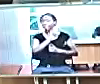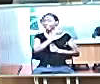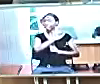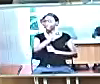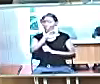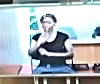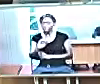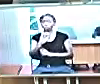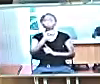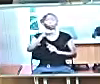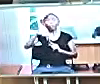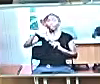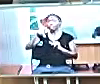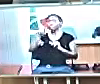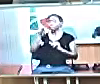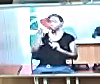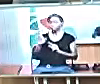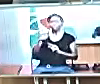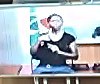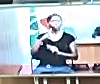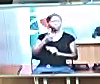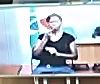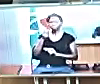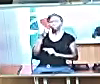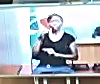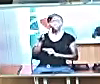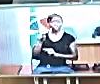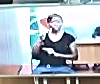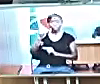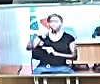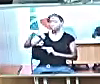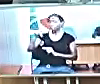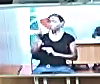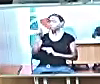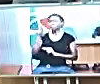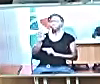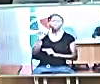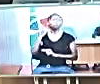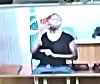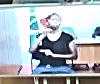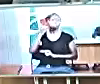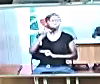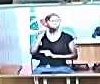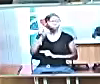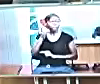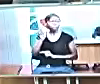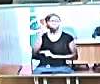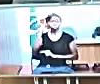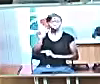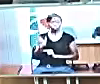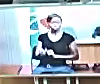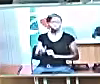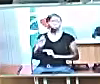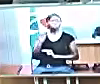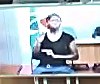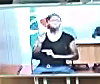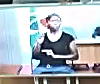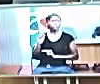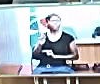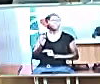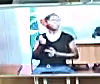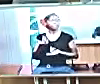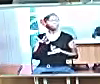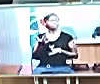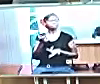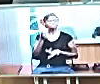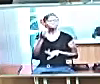andré que eu gosto sempre palavra é um deputado é que é a cara dessa